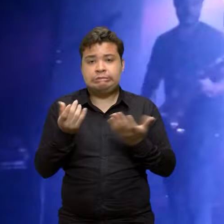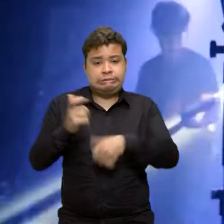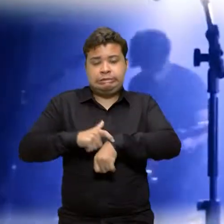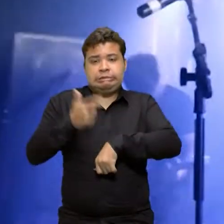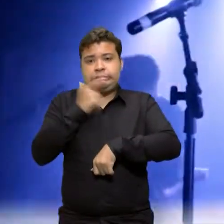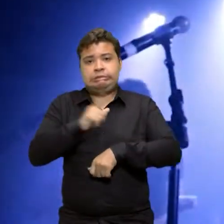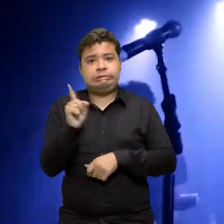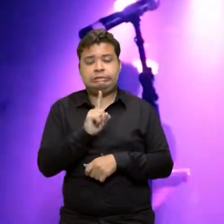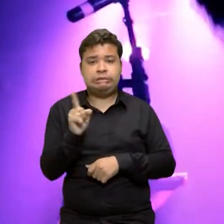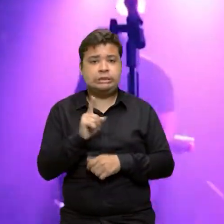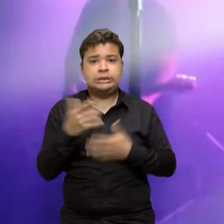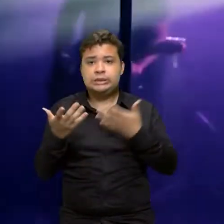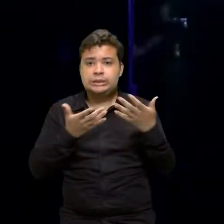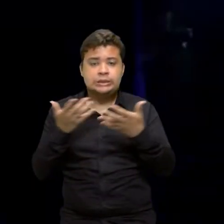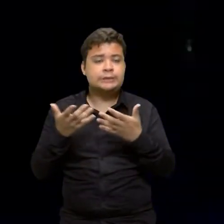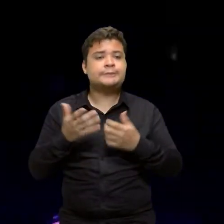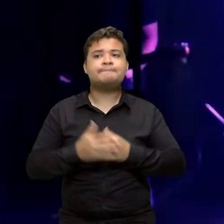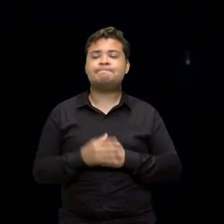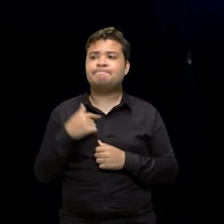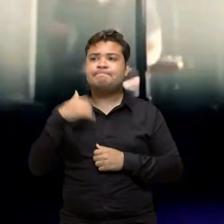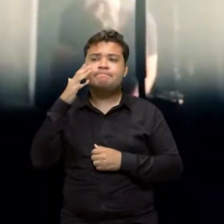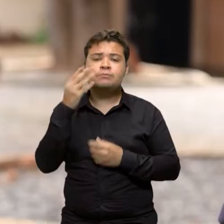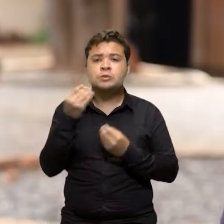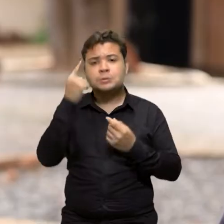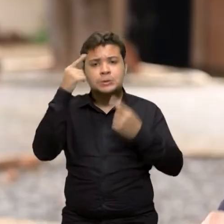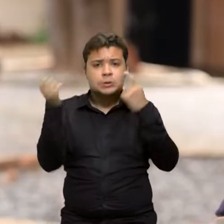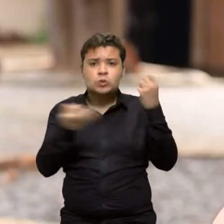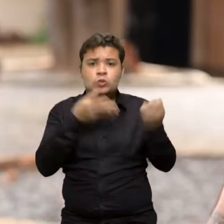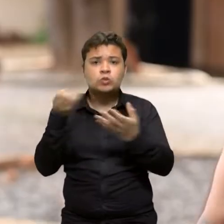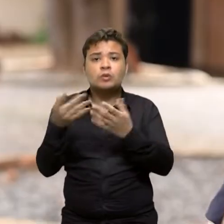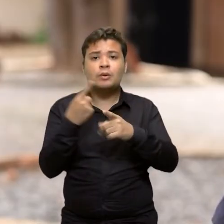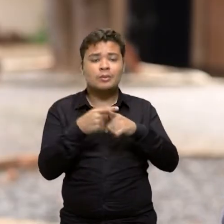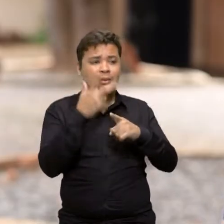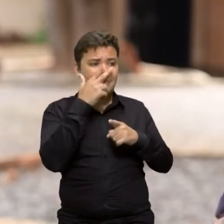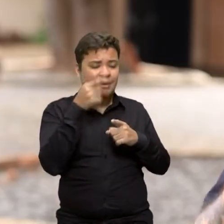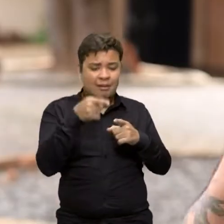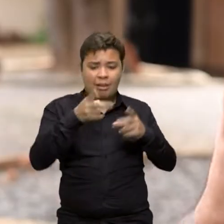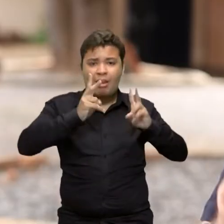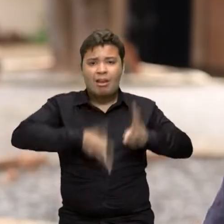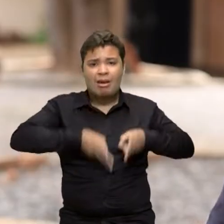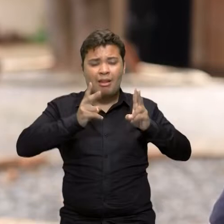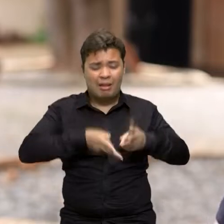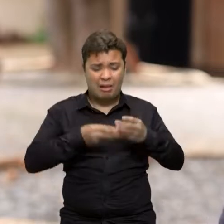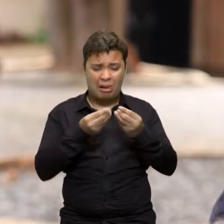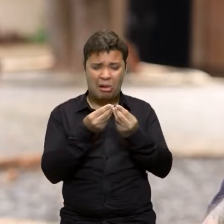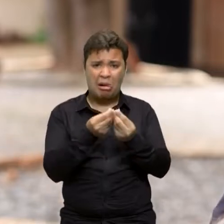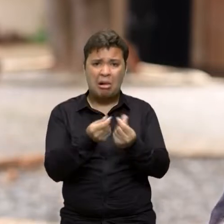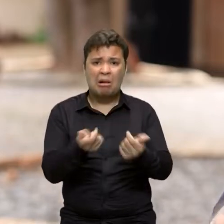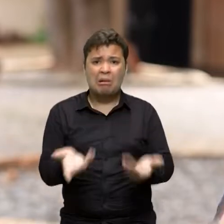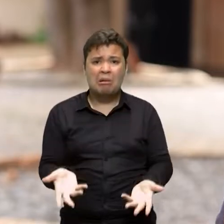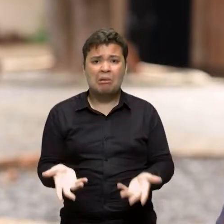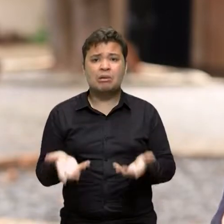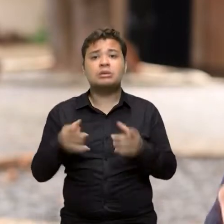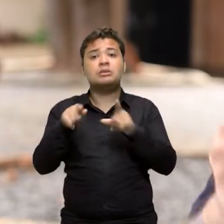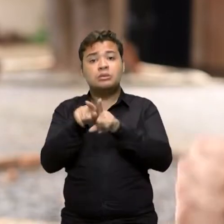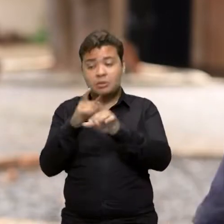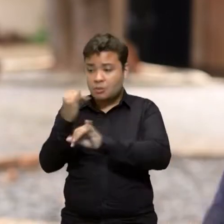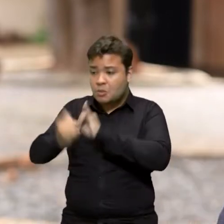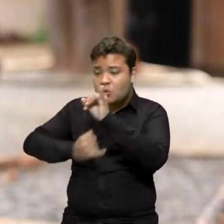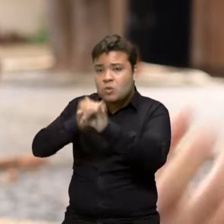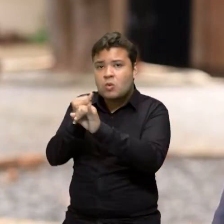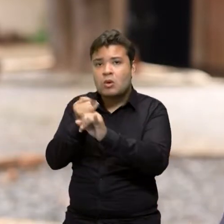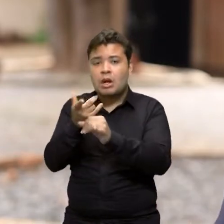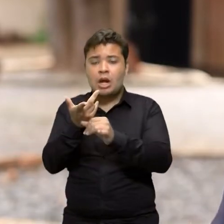ia poder reinventar ele, que eu acho que os formatos estavam se desgastando, e esse lance do online,